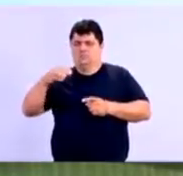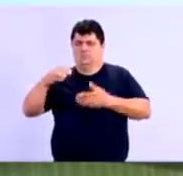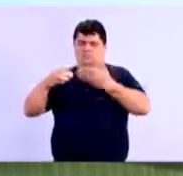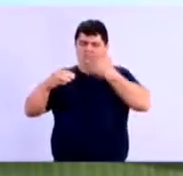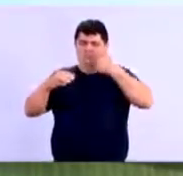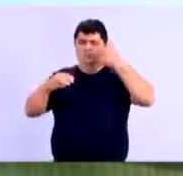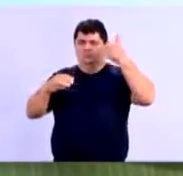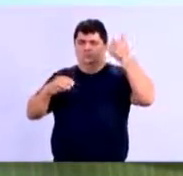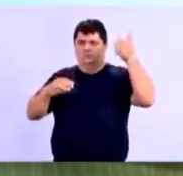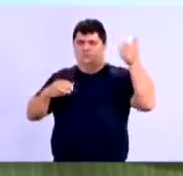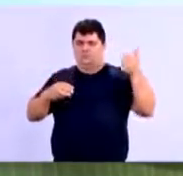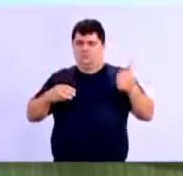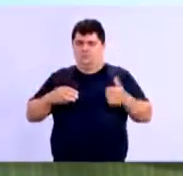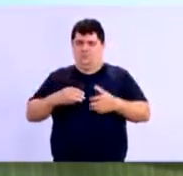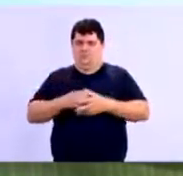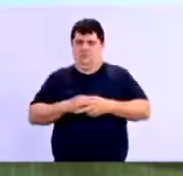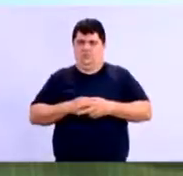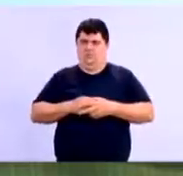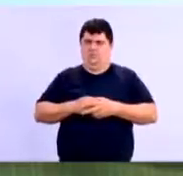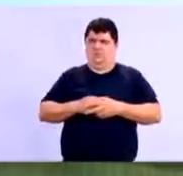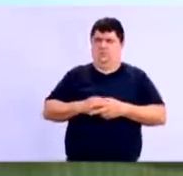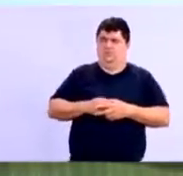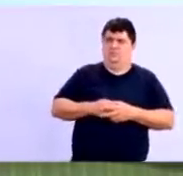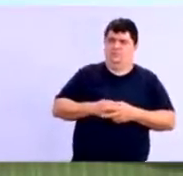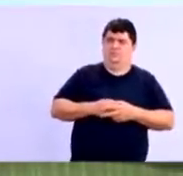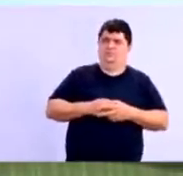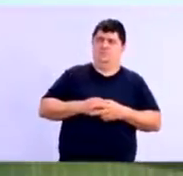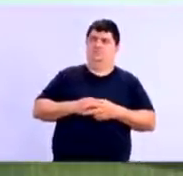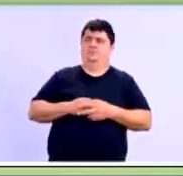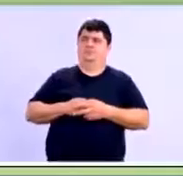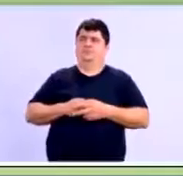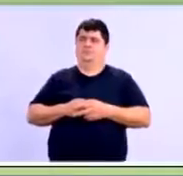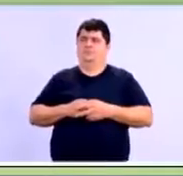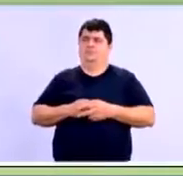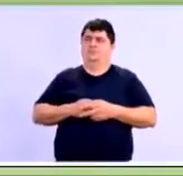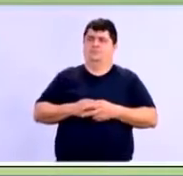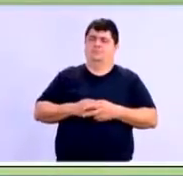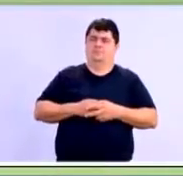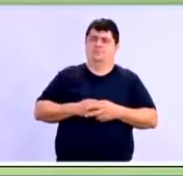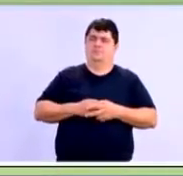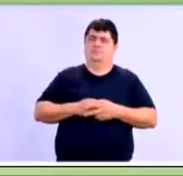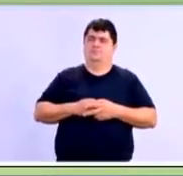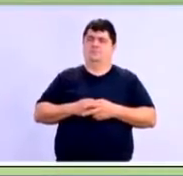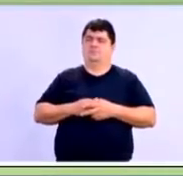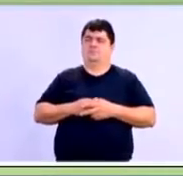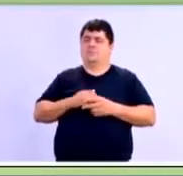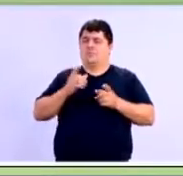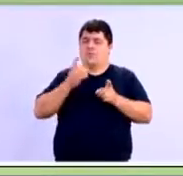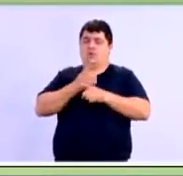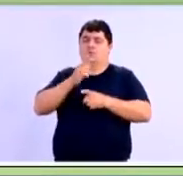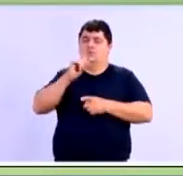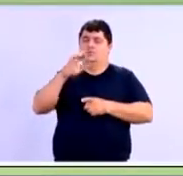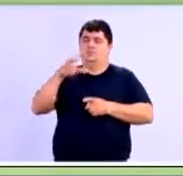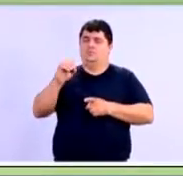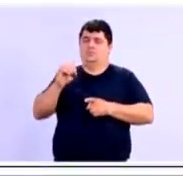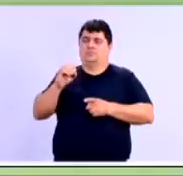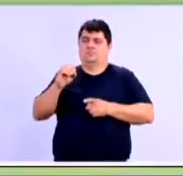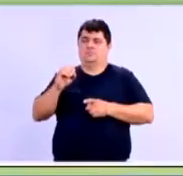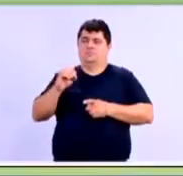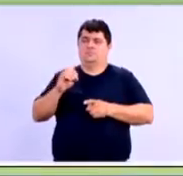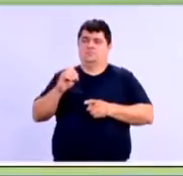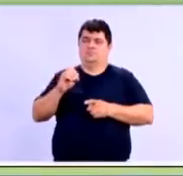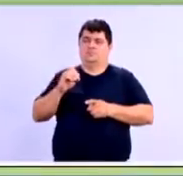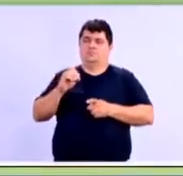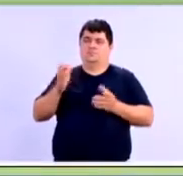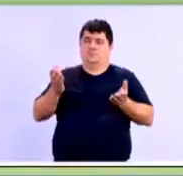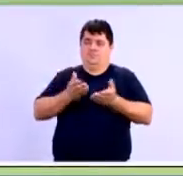bem maior para poder sustentar um pouco o giro. Ok? Então, eu achando o giro do ativo, qual é o meu próximo passo?